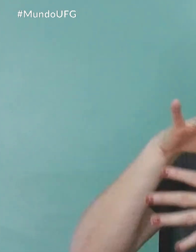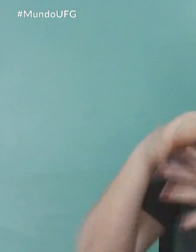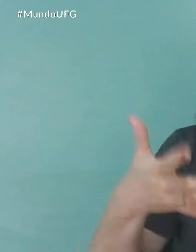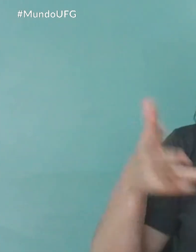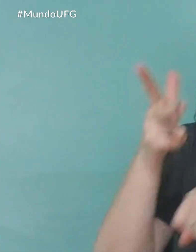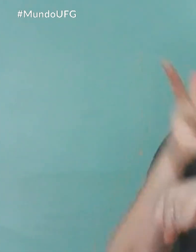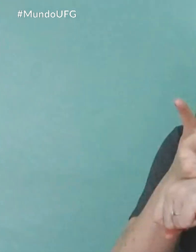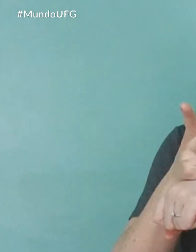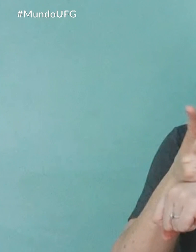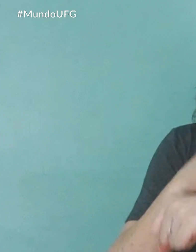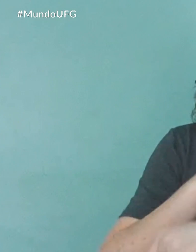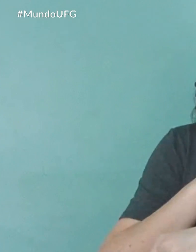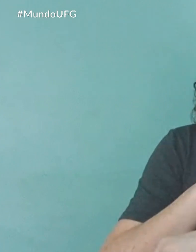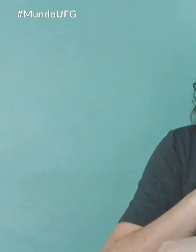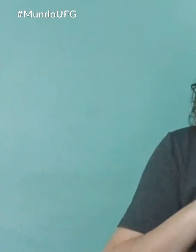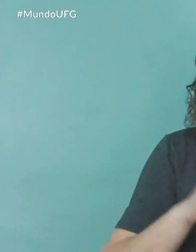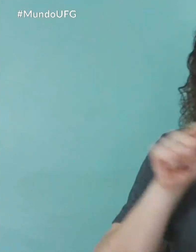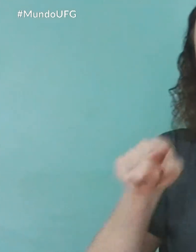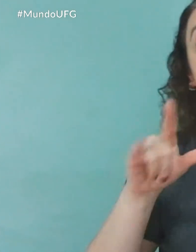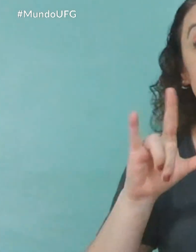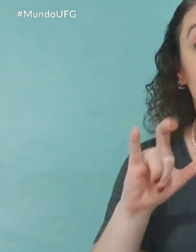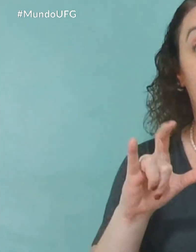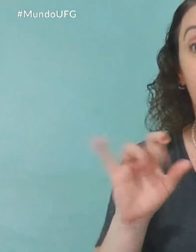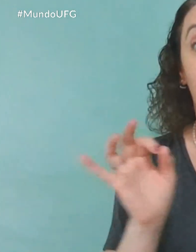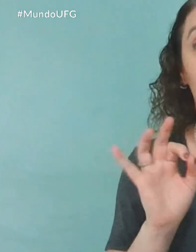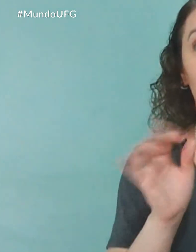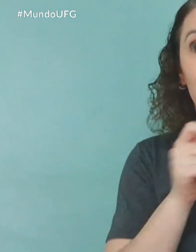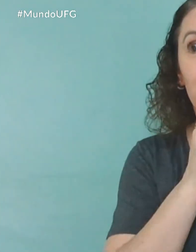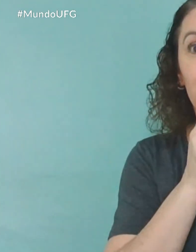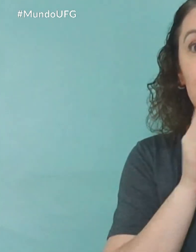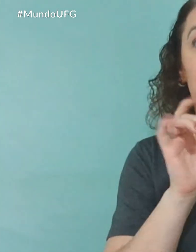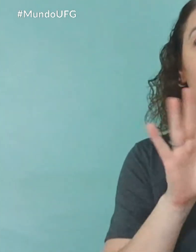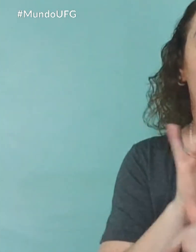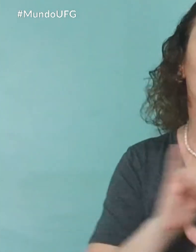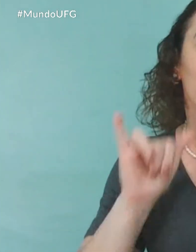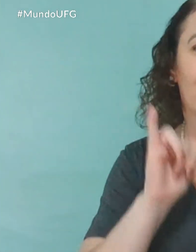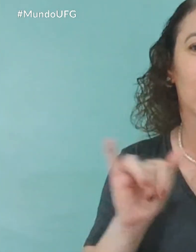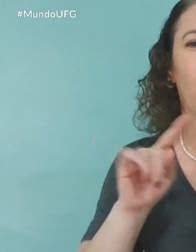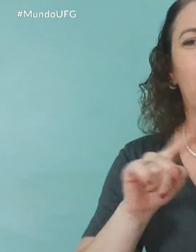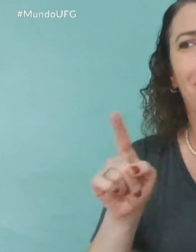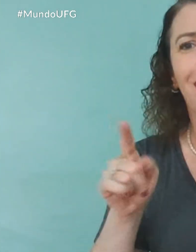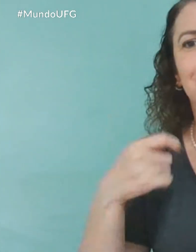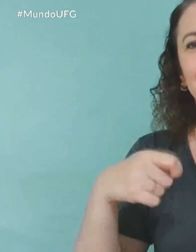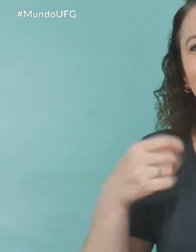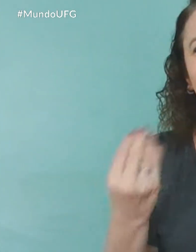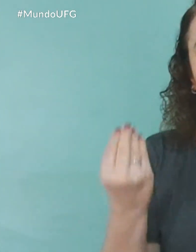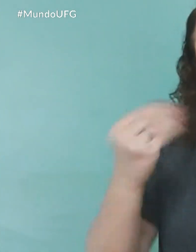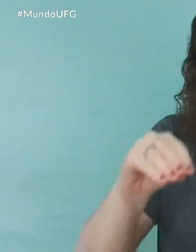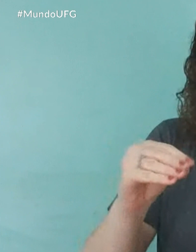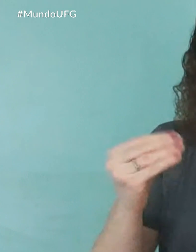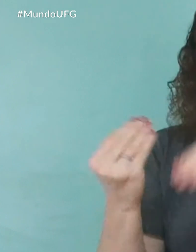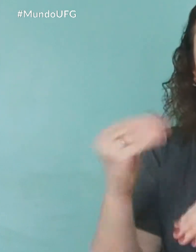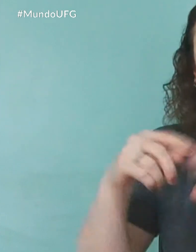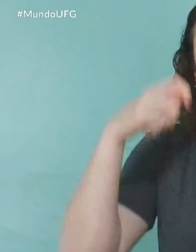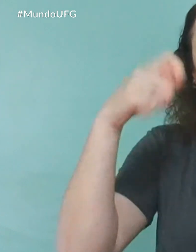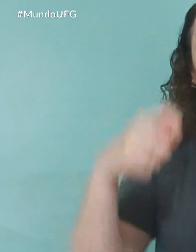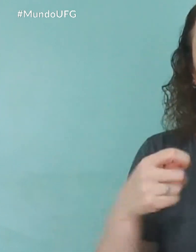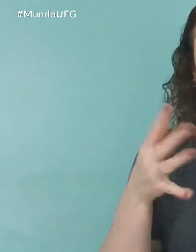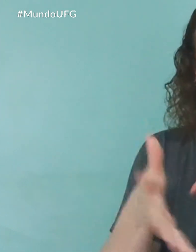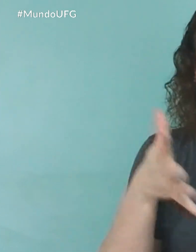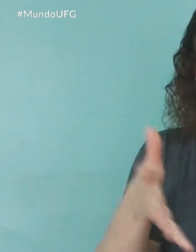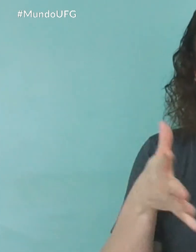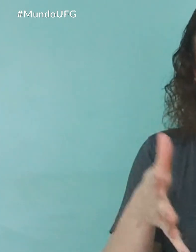O site nós já temos há um bom tempo, professora? E no Instagram a gente não tínhamos,